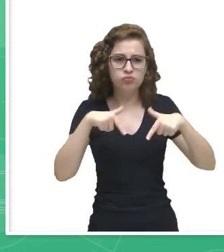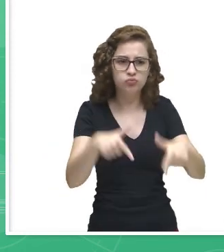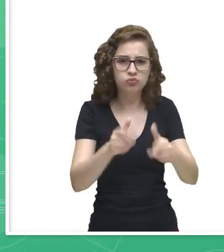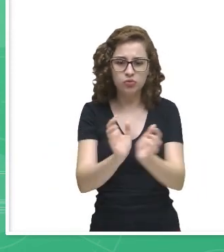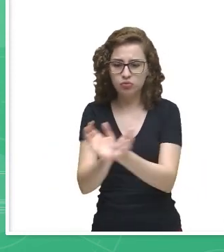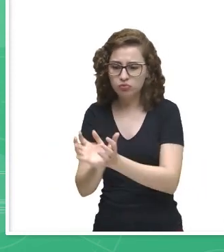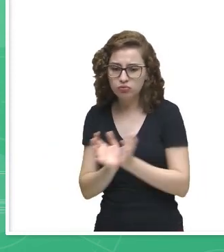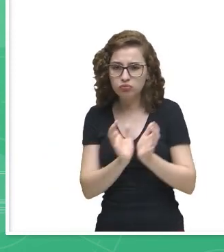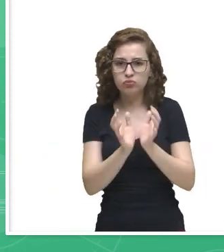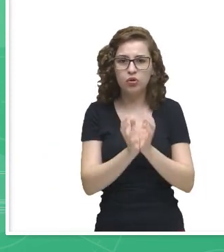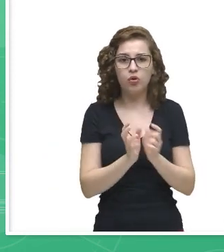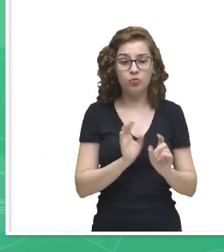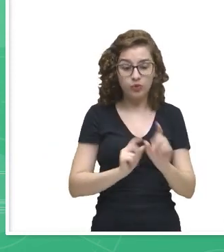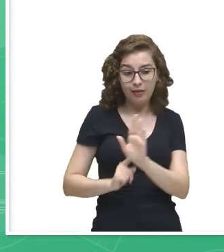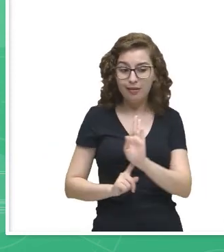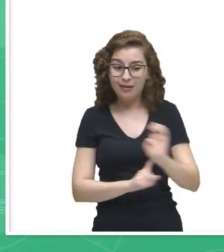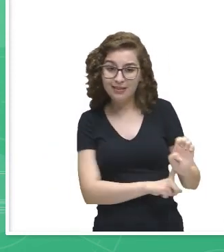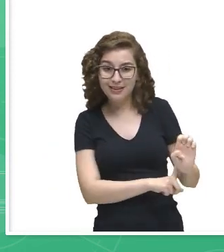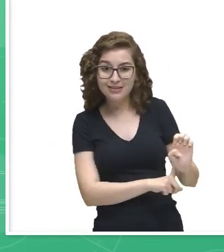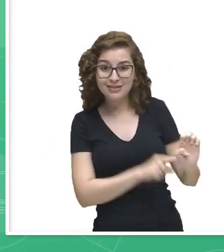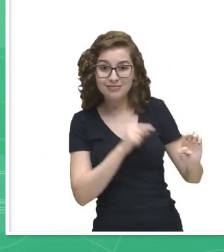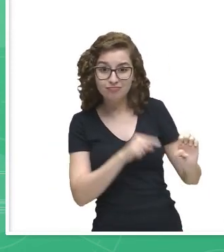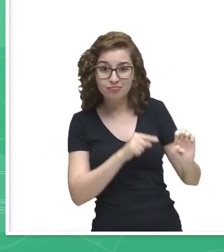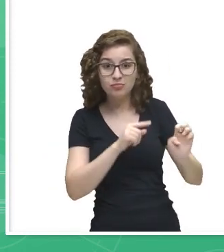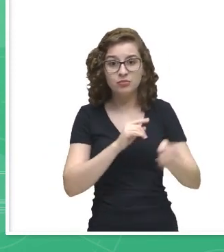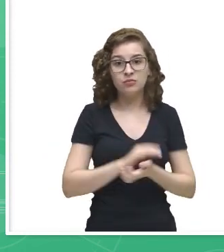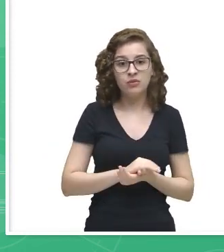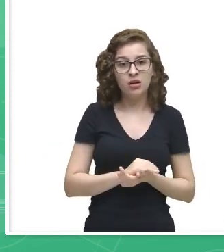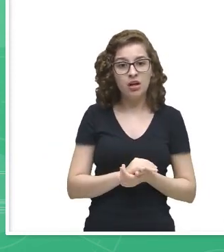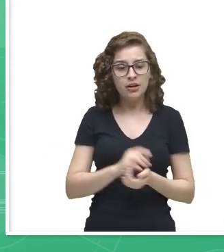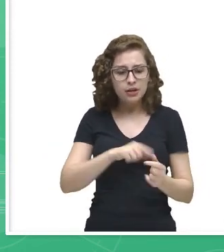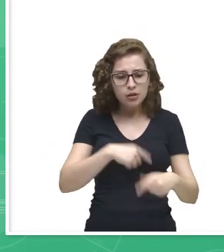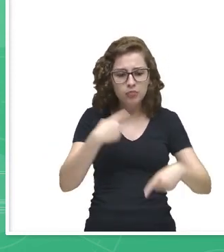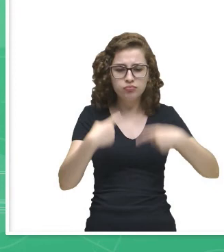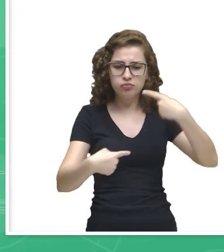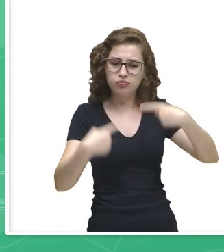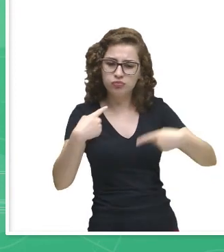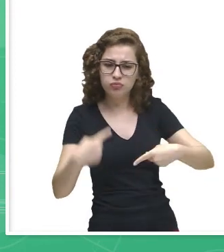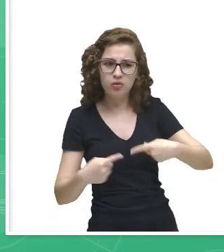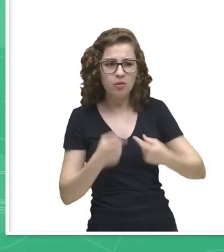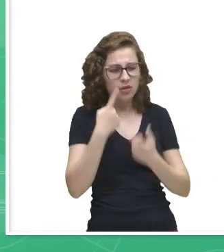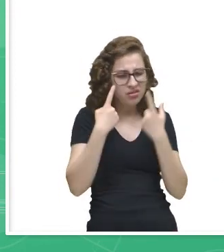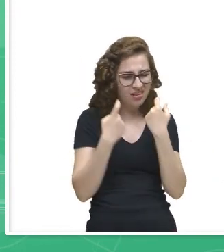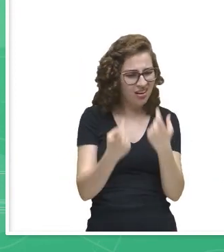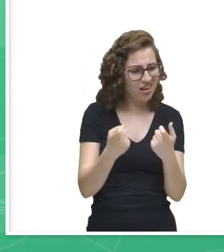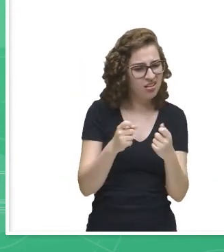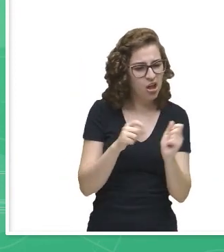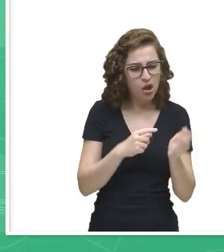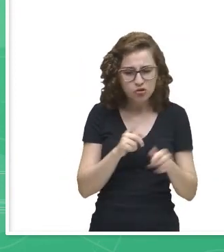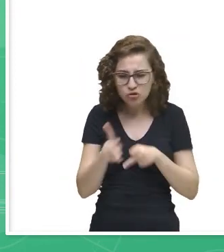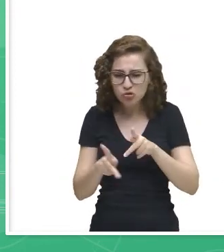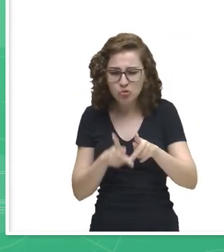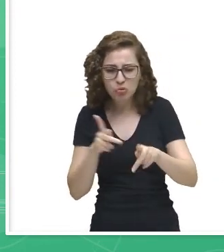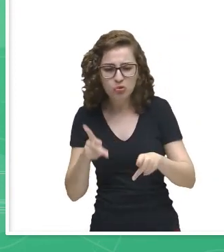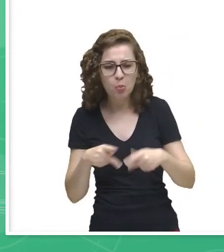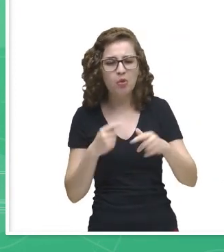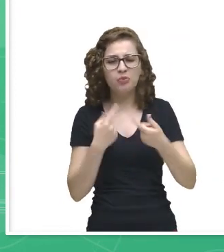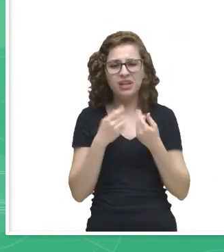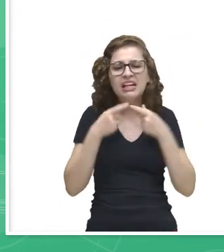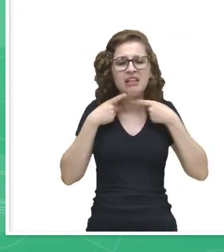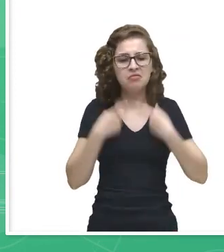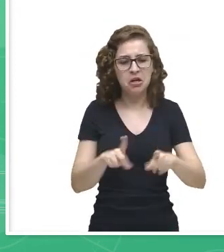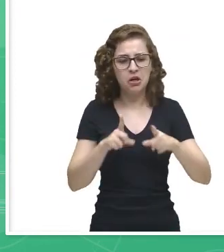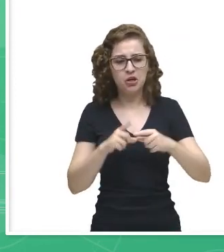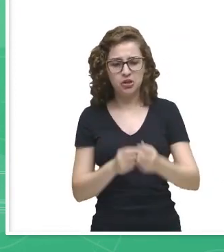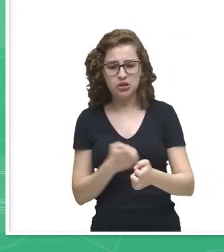princípio de desordem que feria os interesses gerais da população, porque criticava a propriedade privada, porque criticava, por